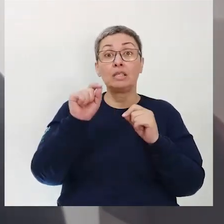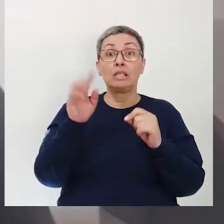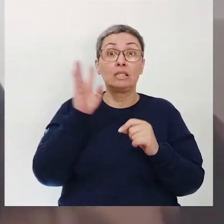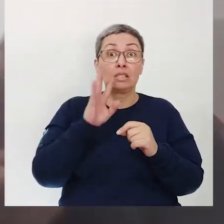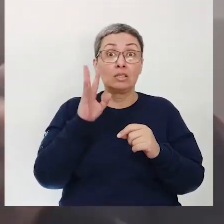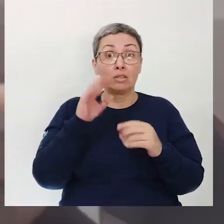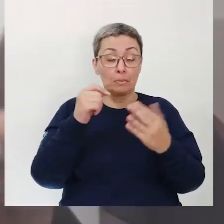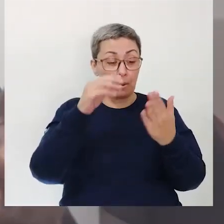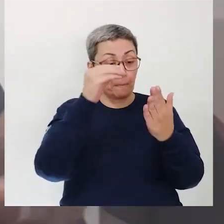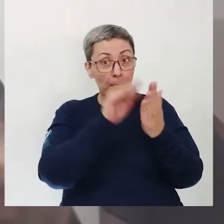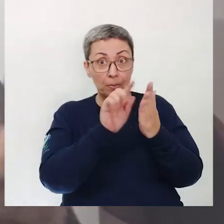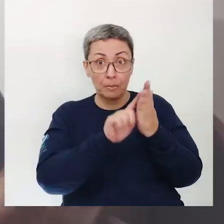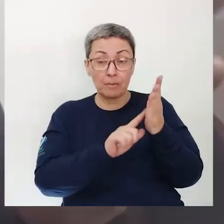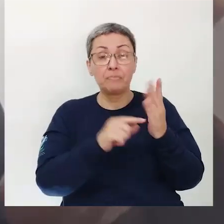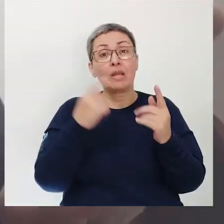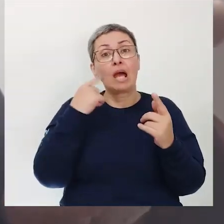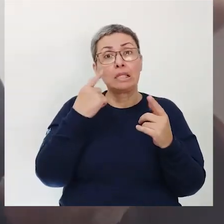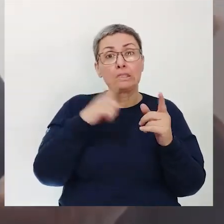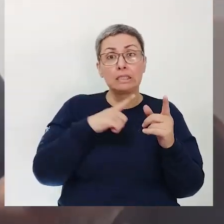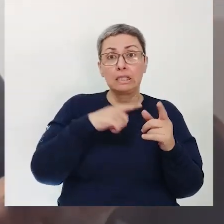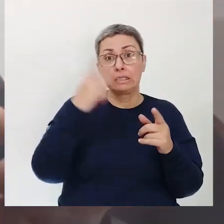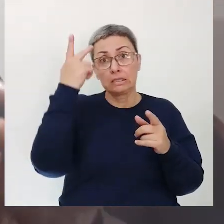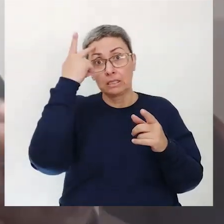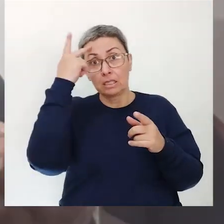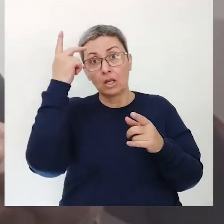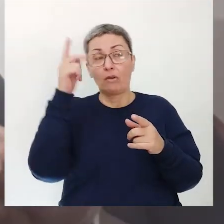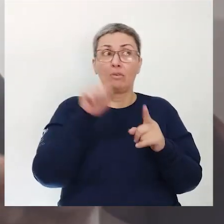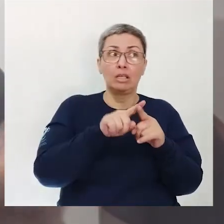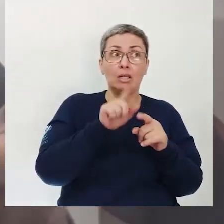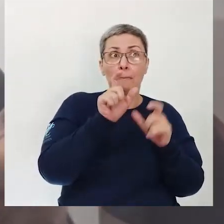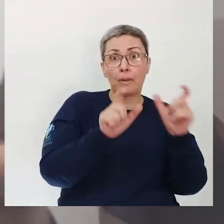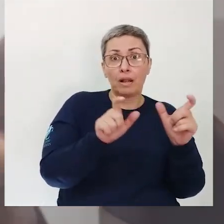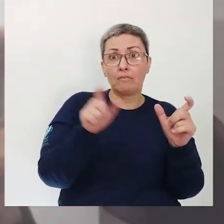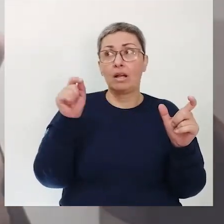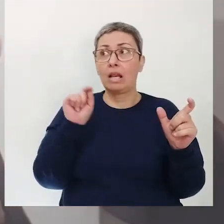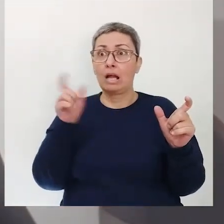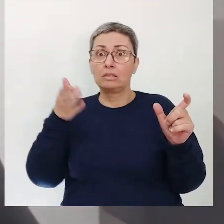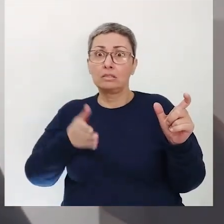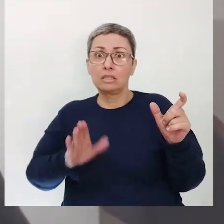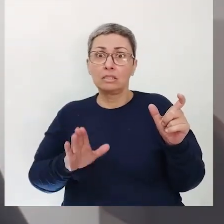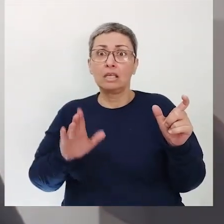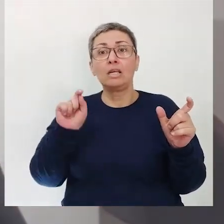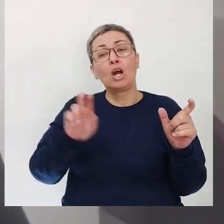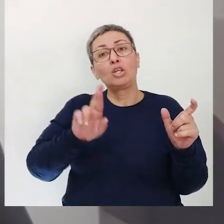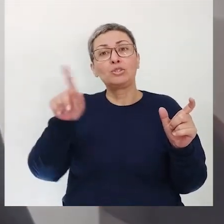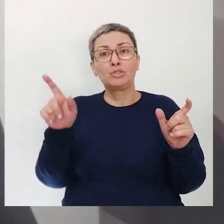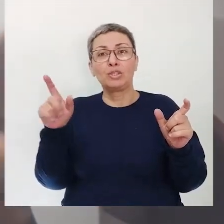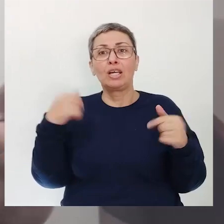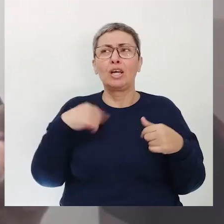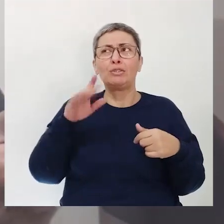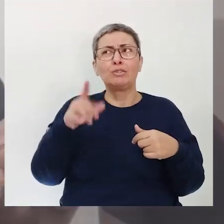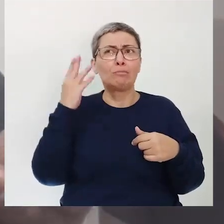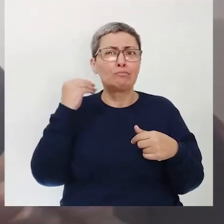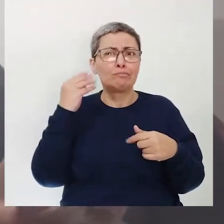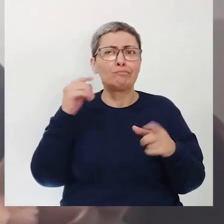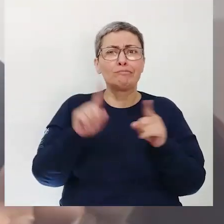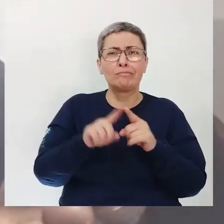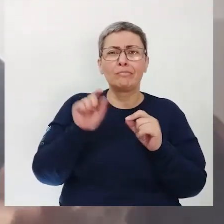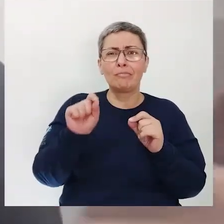hiper legal, põe lá numa folha. Olha, aqui em São Paulo se fala assim, de onde eu vim se fala desse jeito. Ou eu já